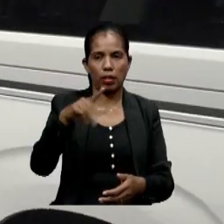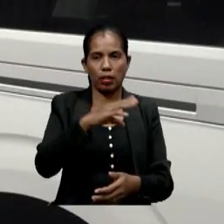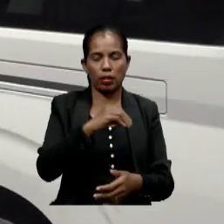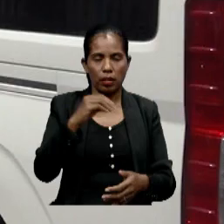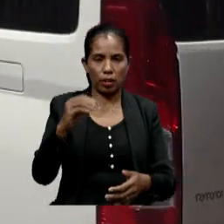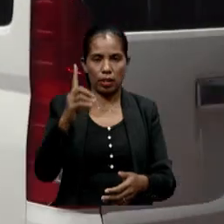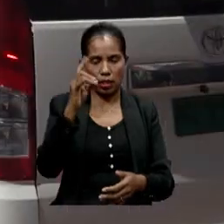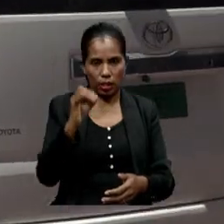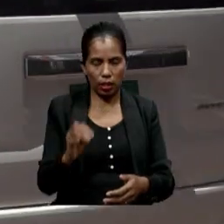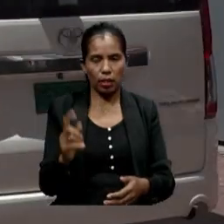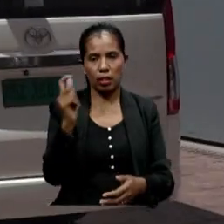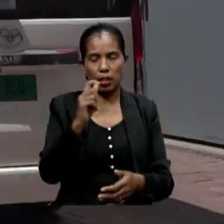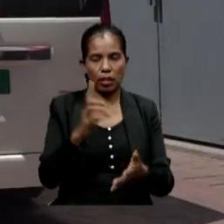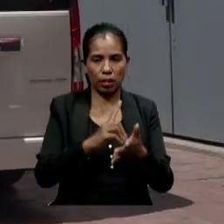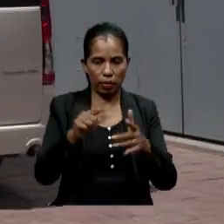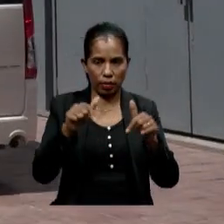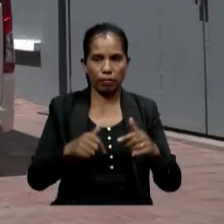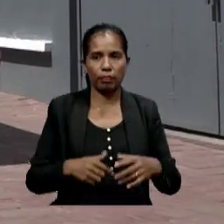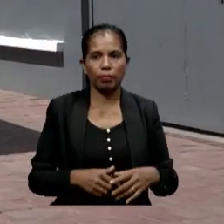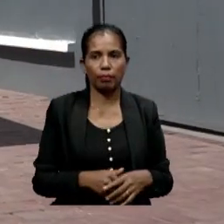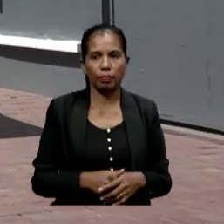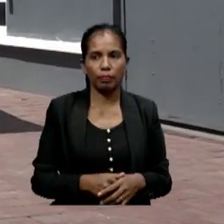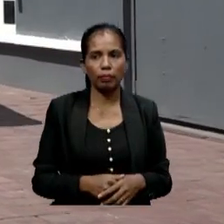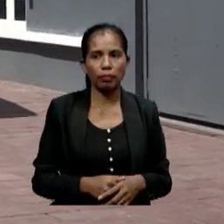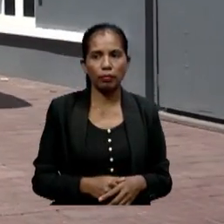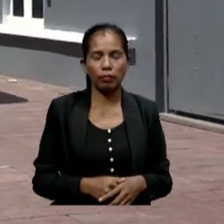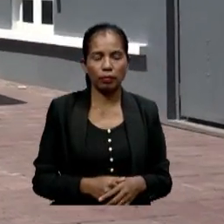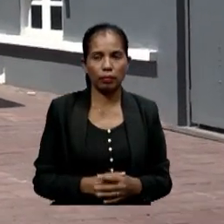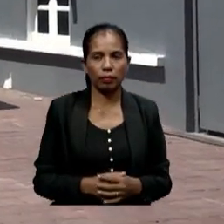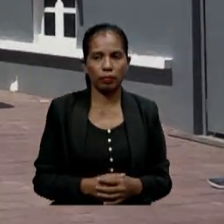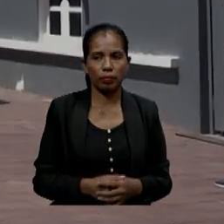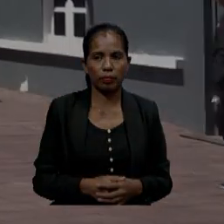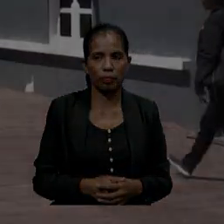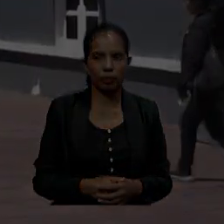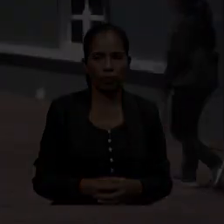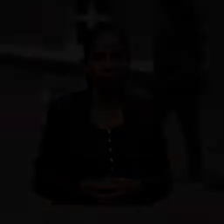Coqueiros Dili, terça semana. Vanessa Cunha Alves, Agostinho da Costa, GMN.